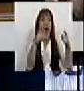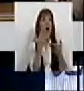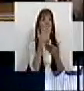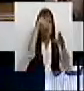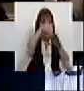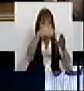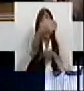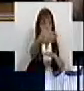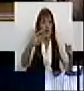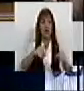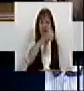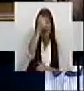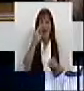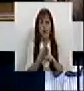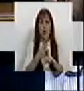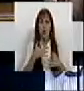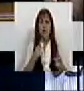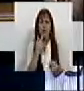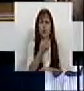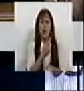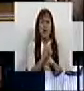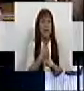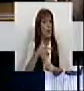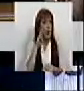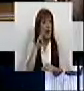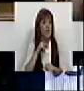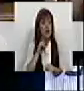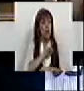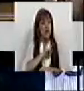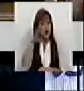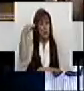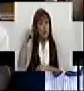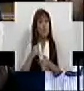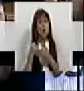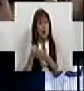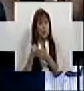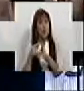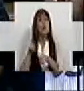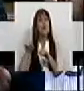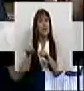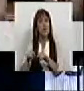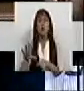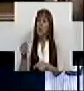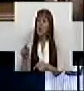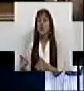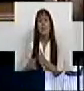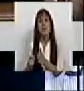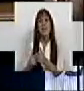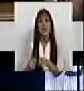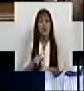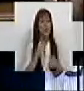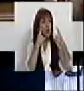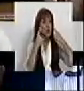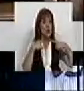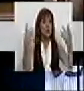aulas em contentores. Quinta coisa que está lá, mas não querem ver. No privado, os professores de apoio estão lá quando os alunos precisam.